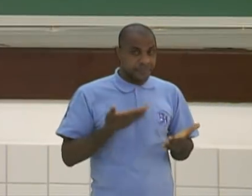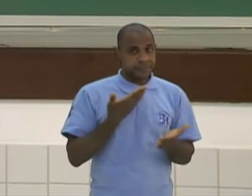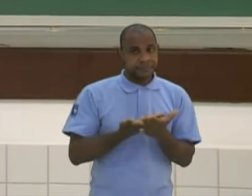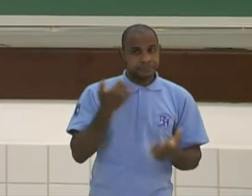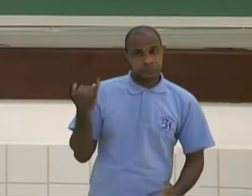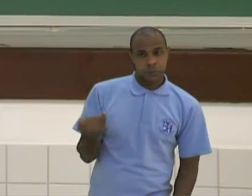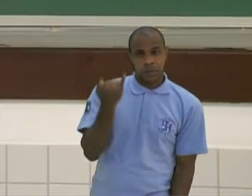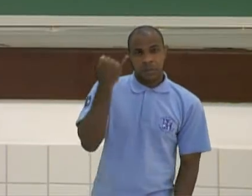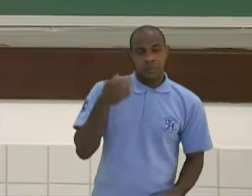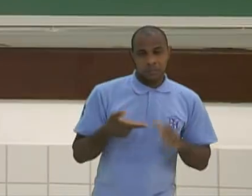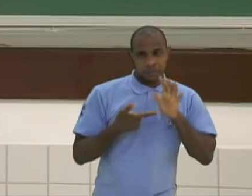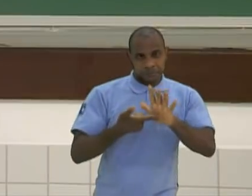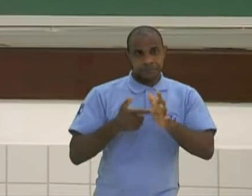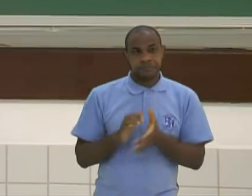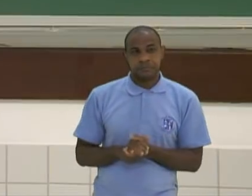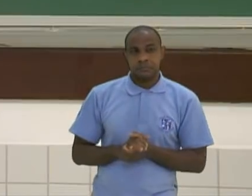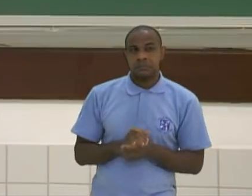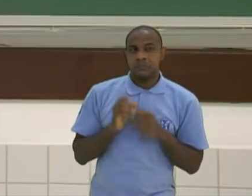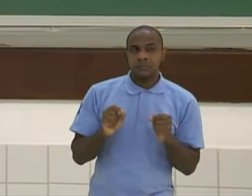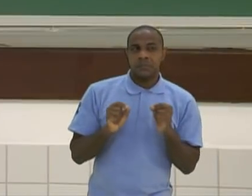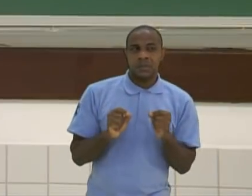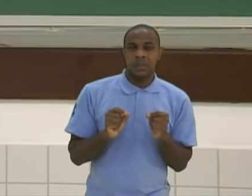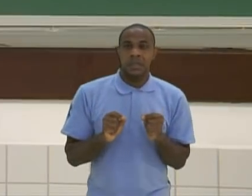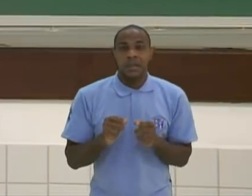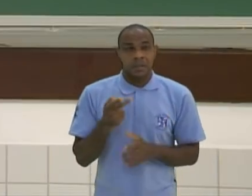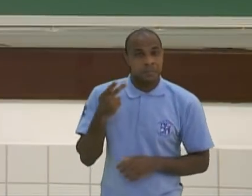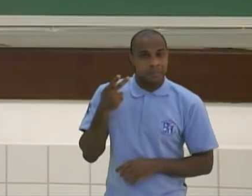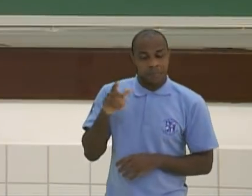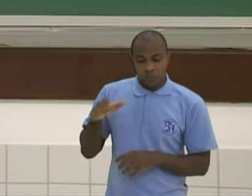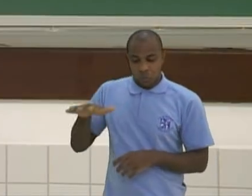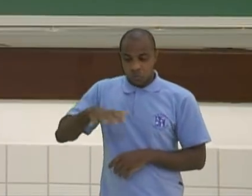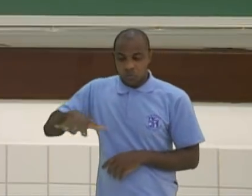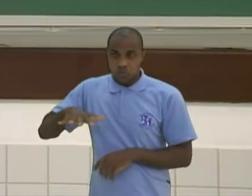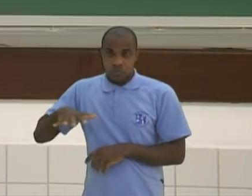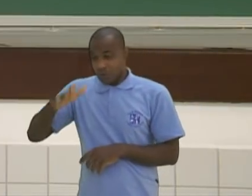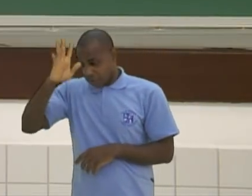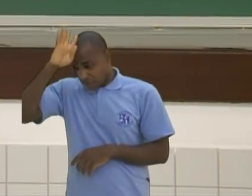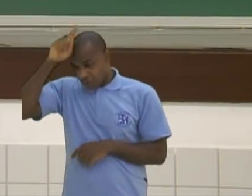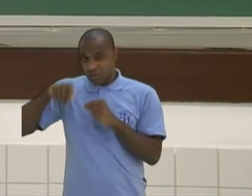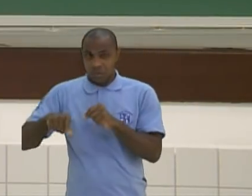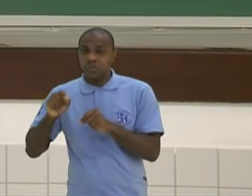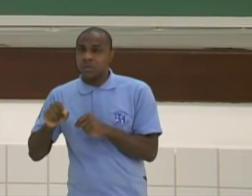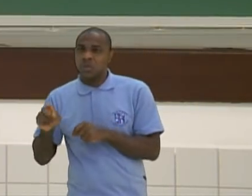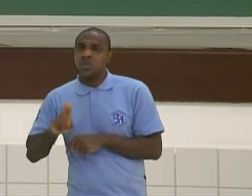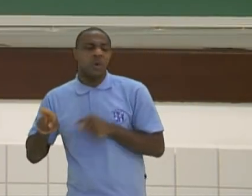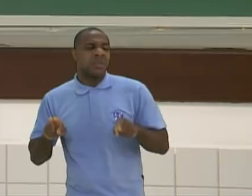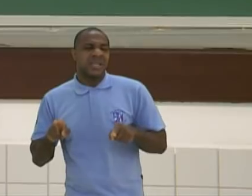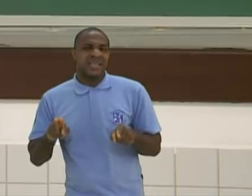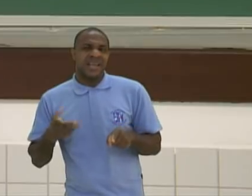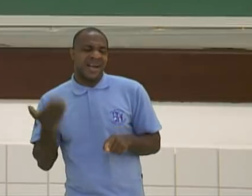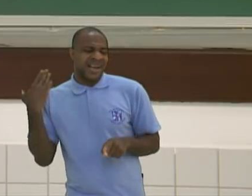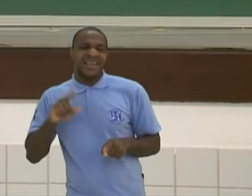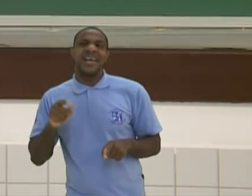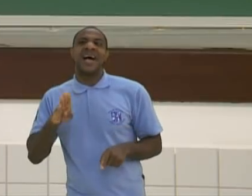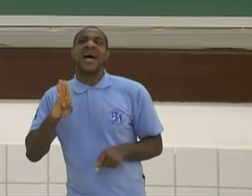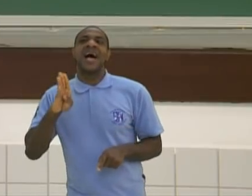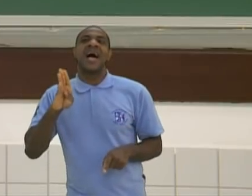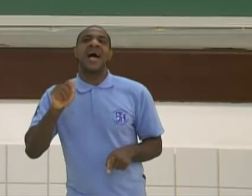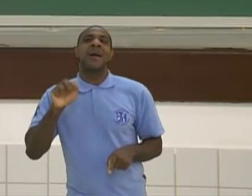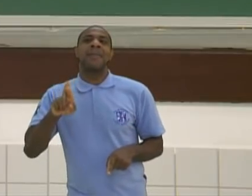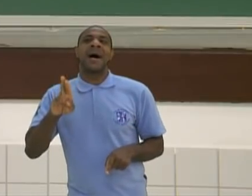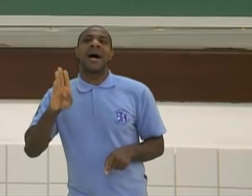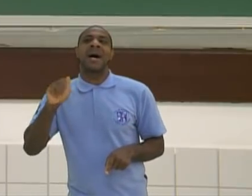aula. Nas aulas passadas vocês viram que para os romanos, os germanos eram chamados de bárbaros. E bárbaros não é porque